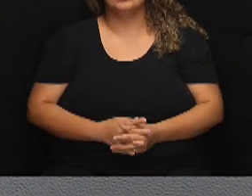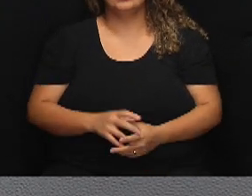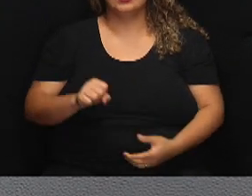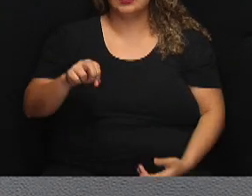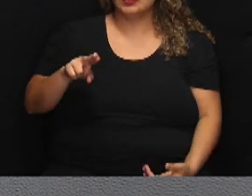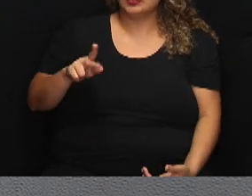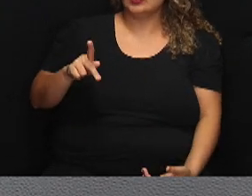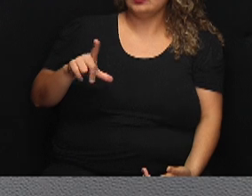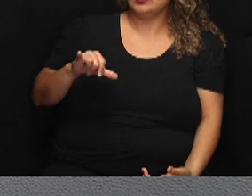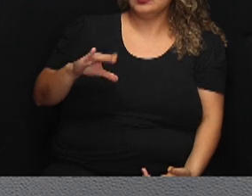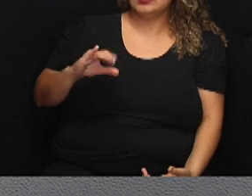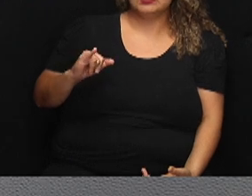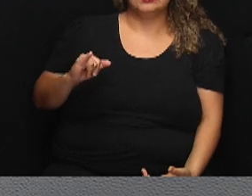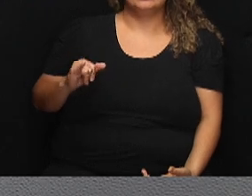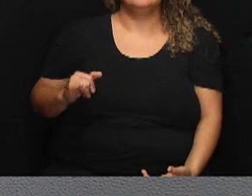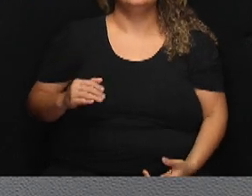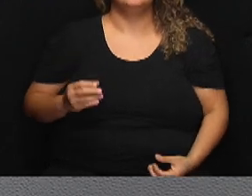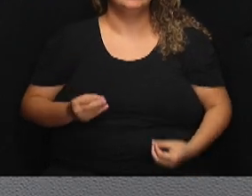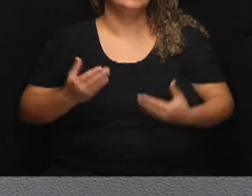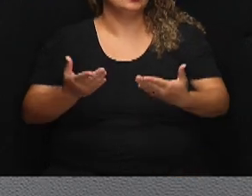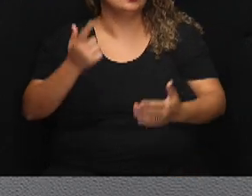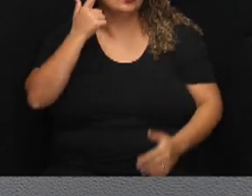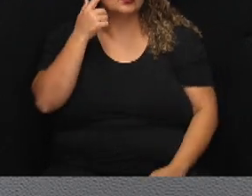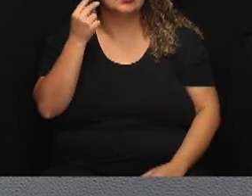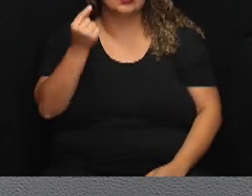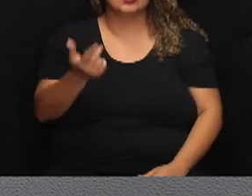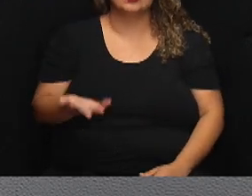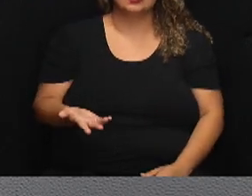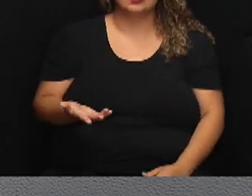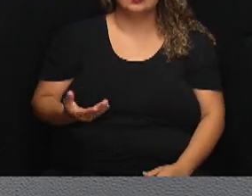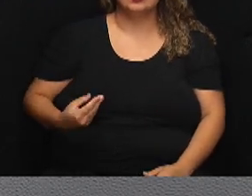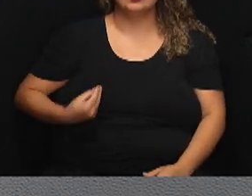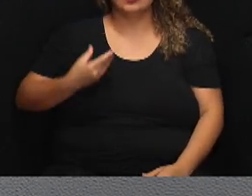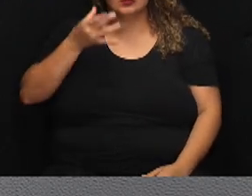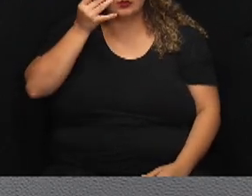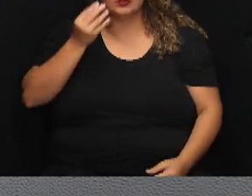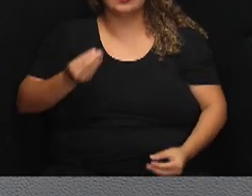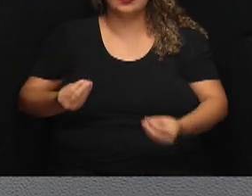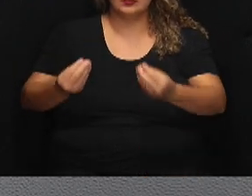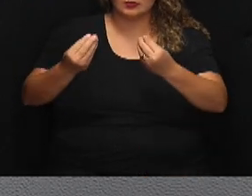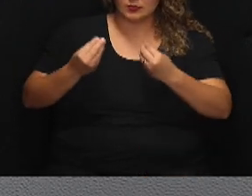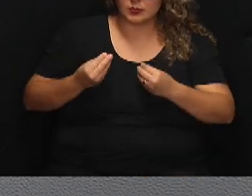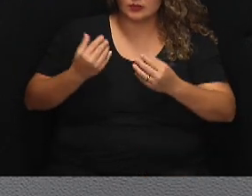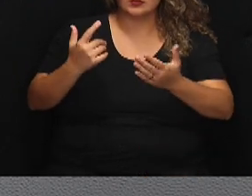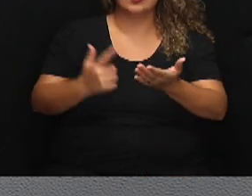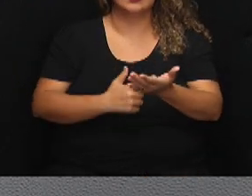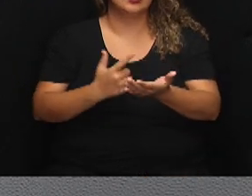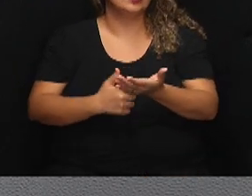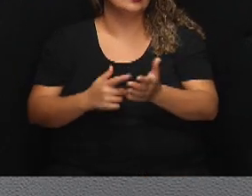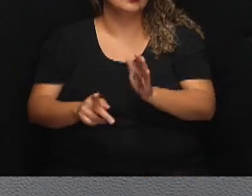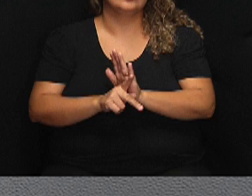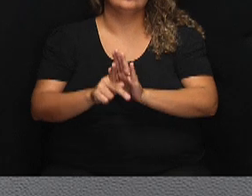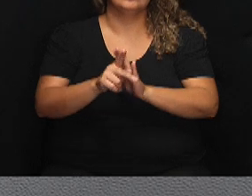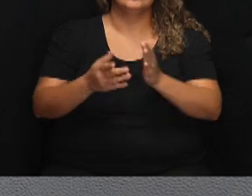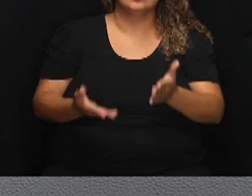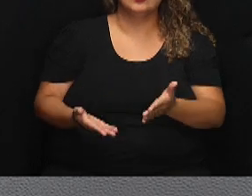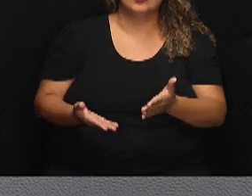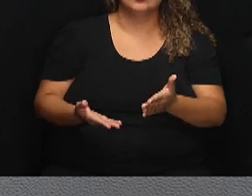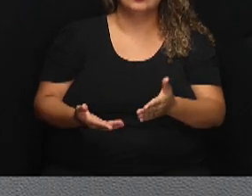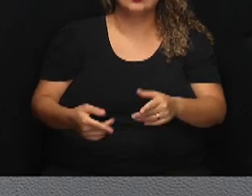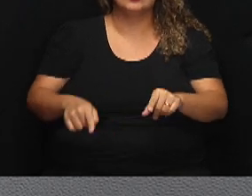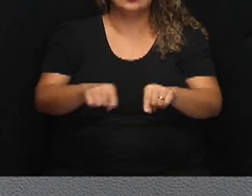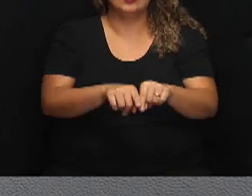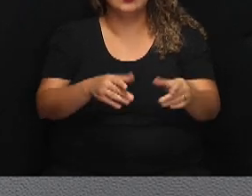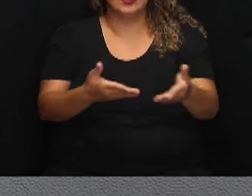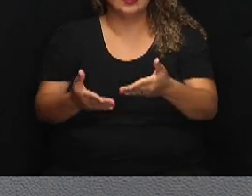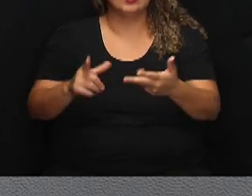Suplicy. E ele trouxe essa ideia, né, pessoalmente, me entregou o livro, me entregou o projeto, e esse projeto a gente também tinha apresentado na